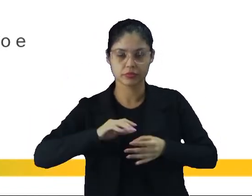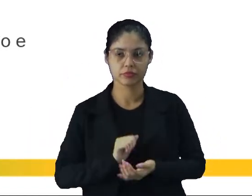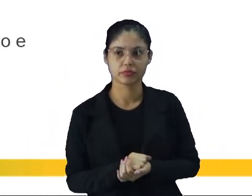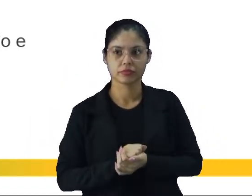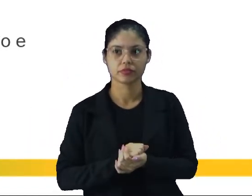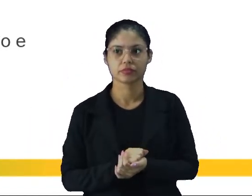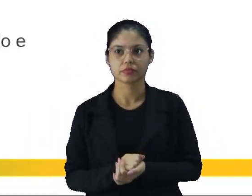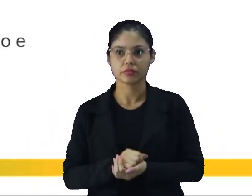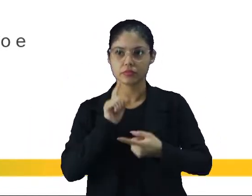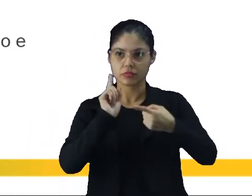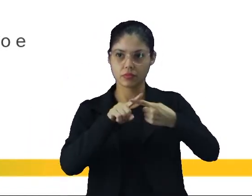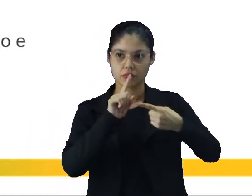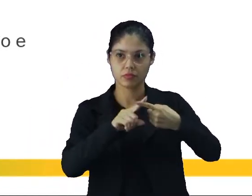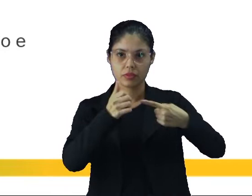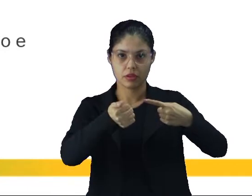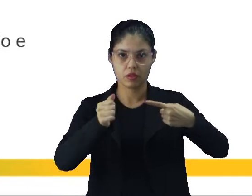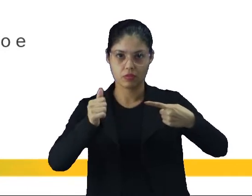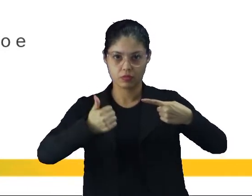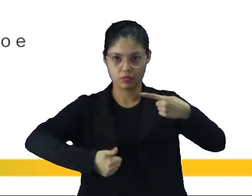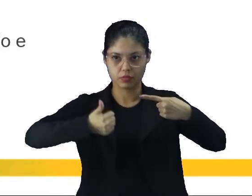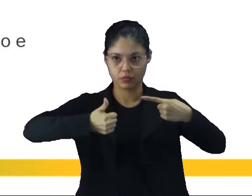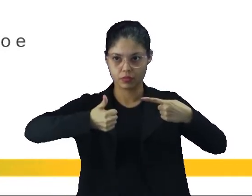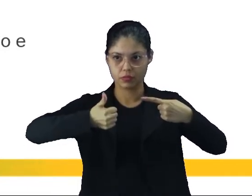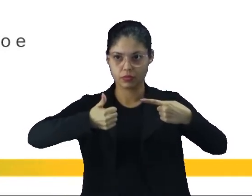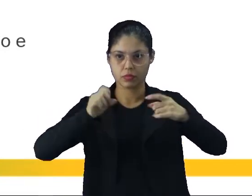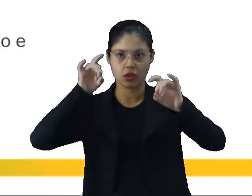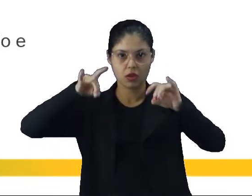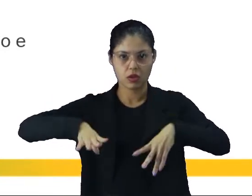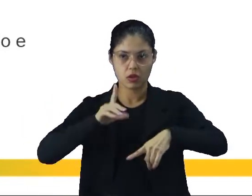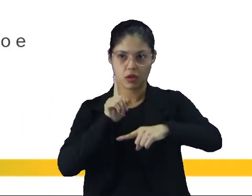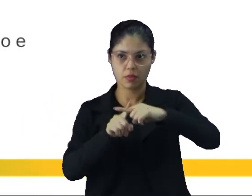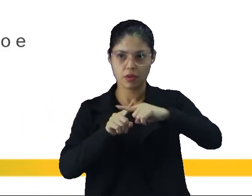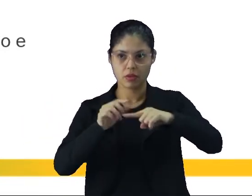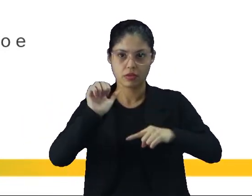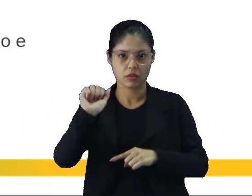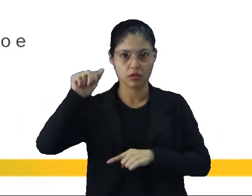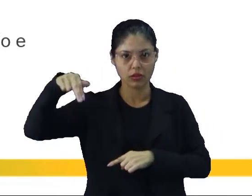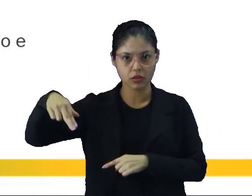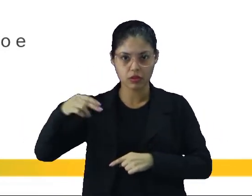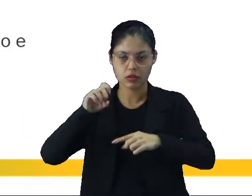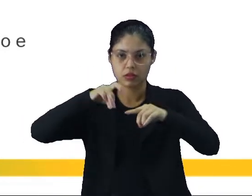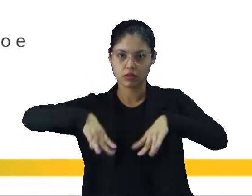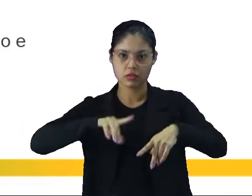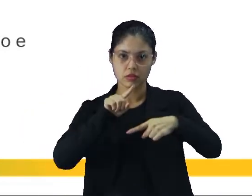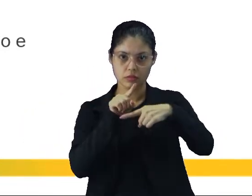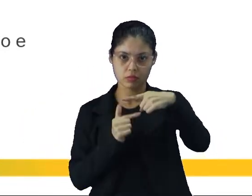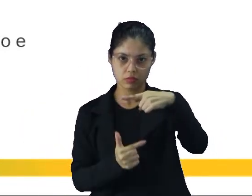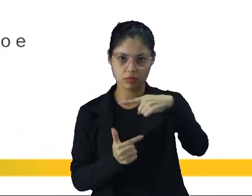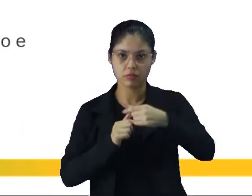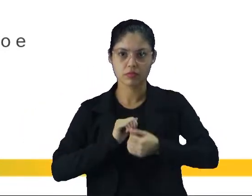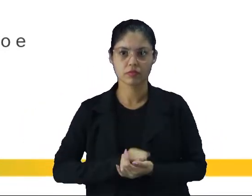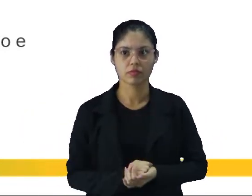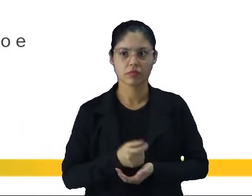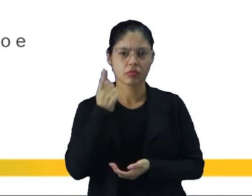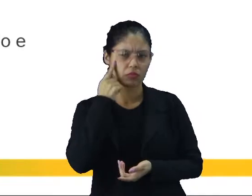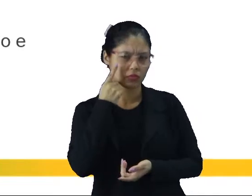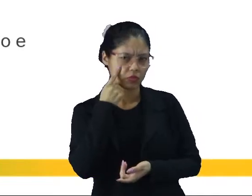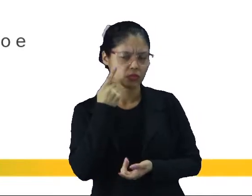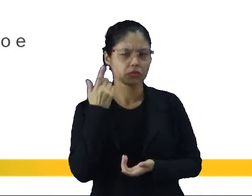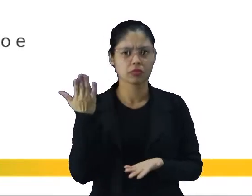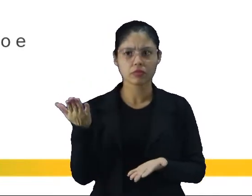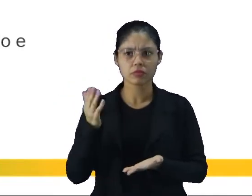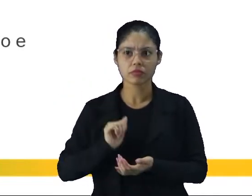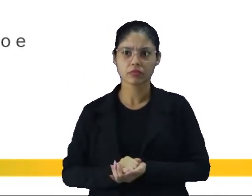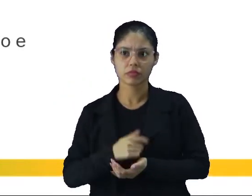lá. O termo médio é pegar o primeiro mais o último e dividir por 2. Tá? Vamos entender isso aqui melhor?